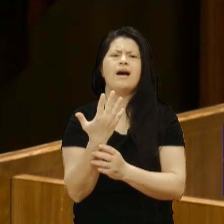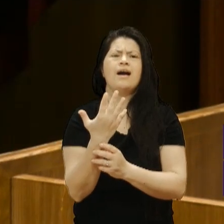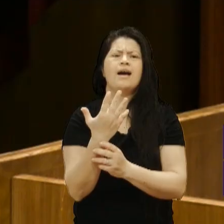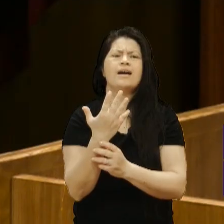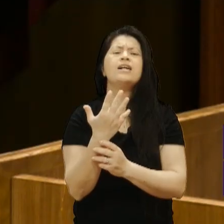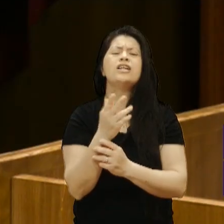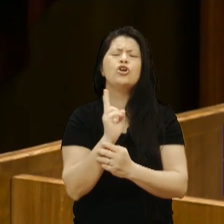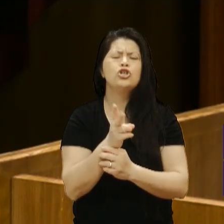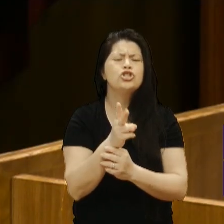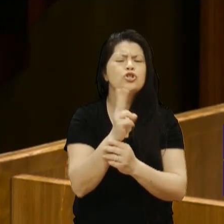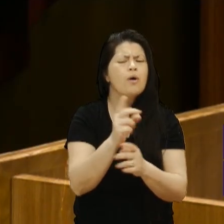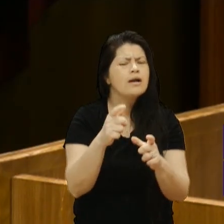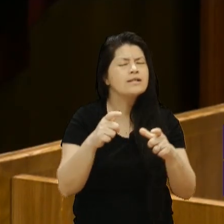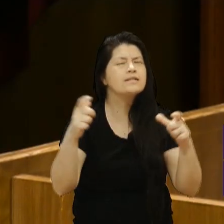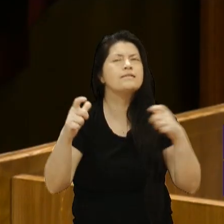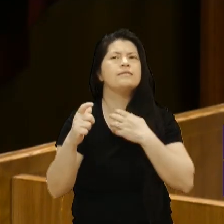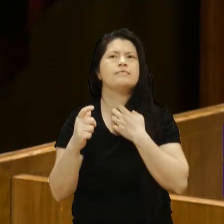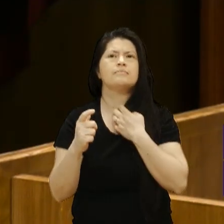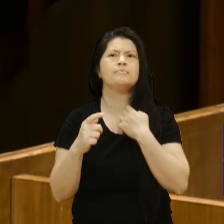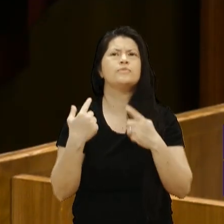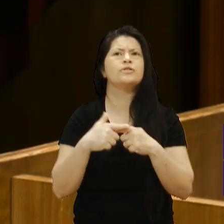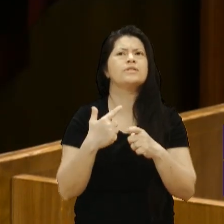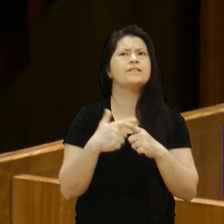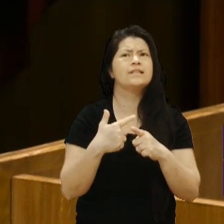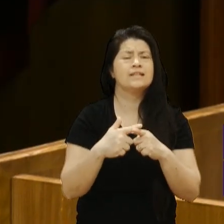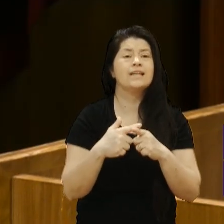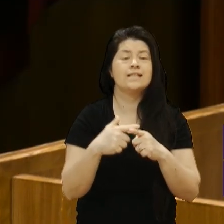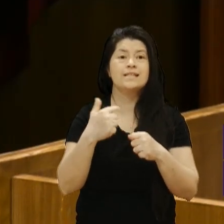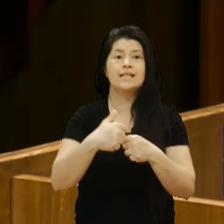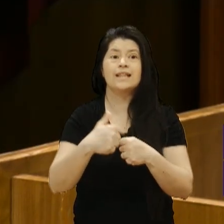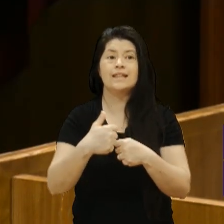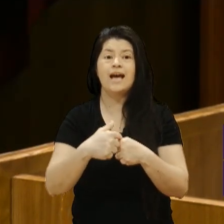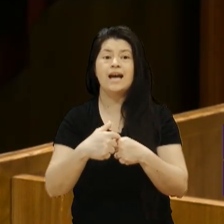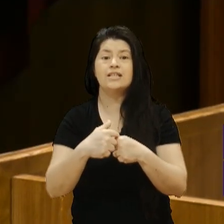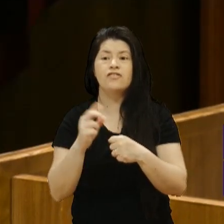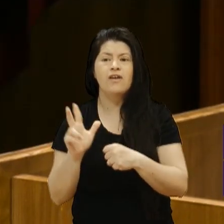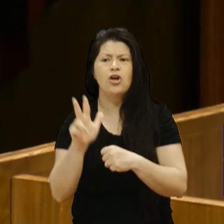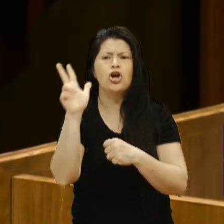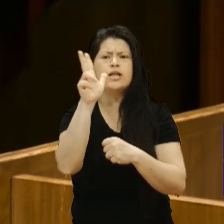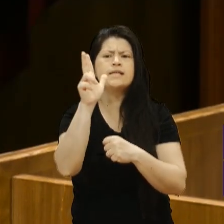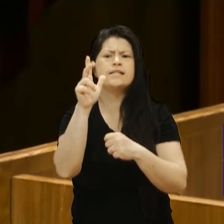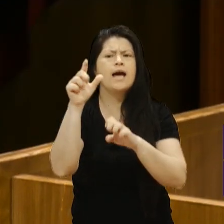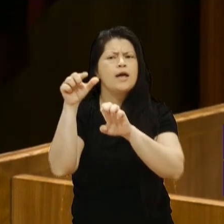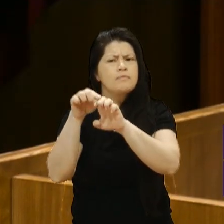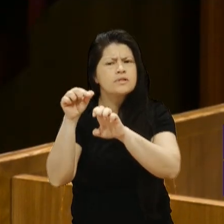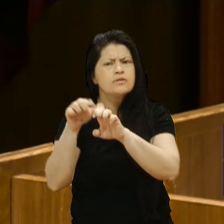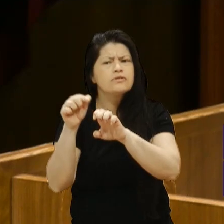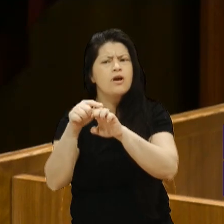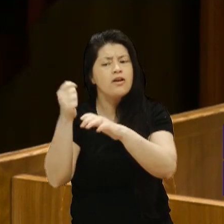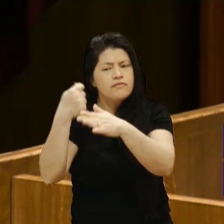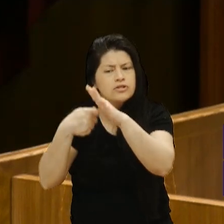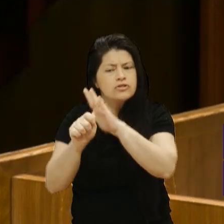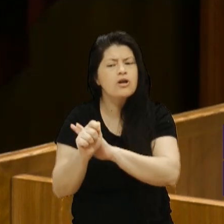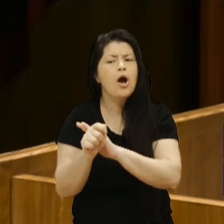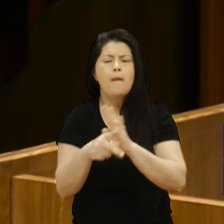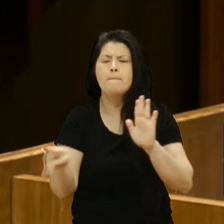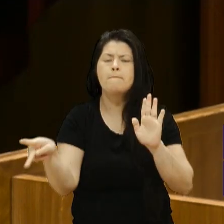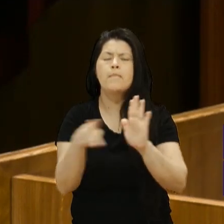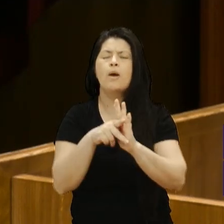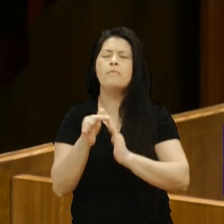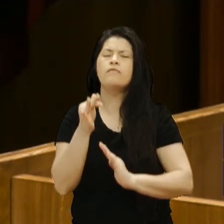possam continuar crescendo. Porque uma cidade que valoriza seus empreendedores está, na verdade, investindo no seu próprio